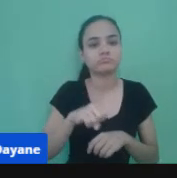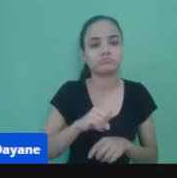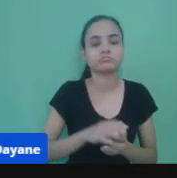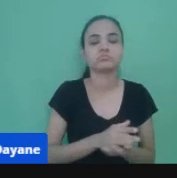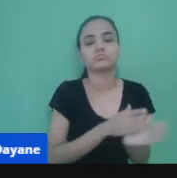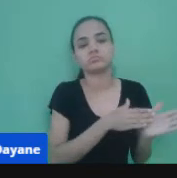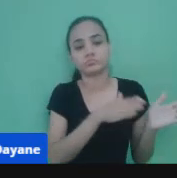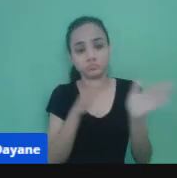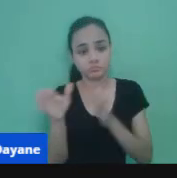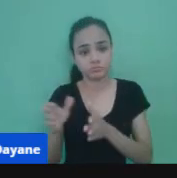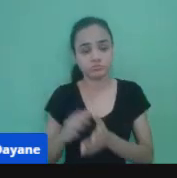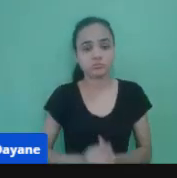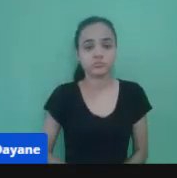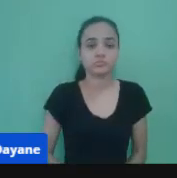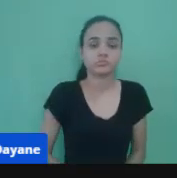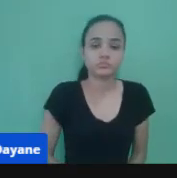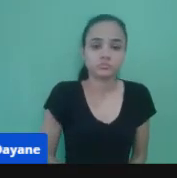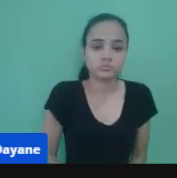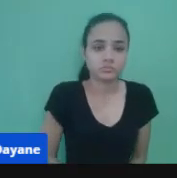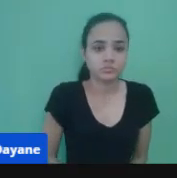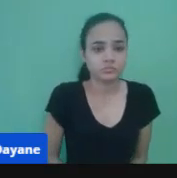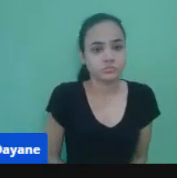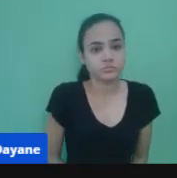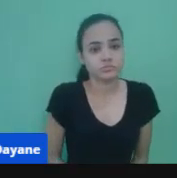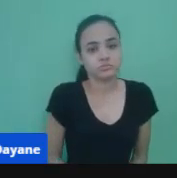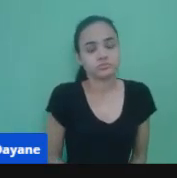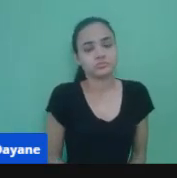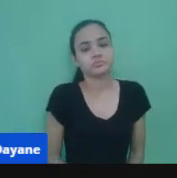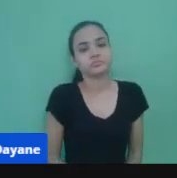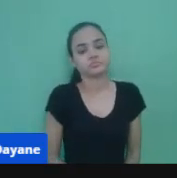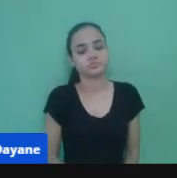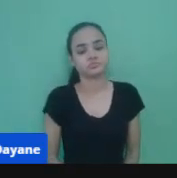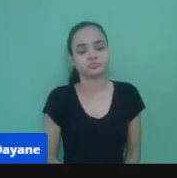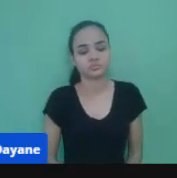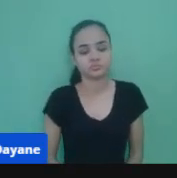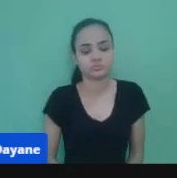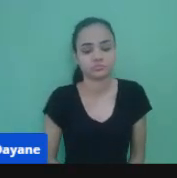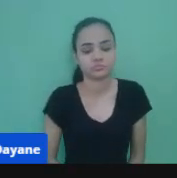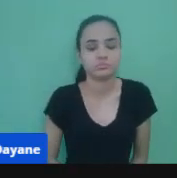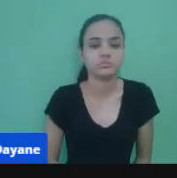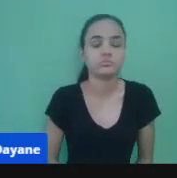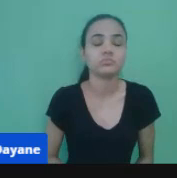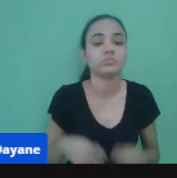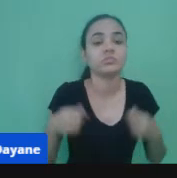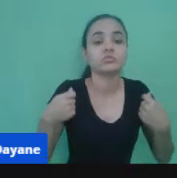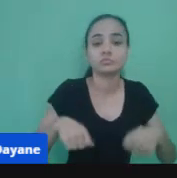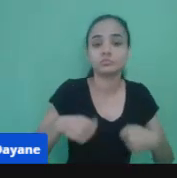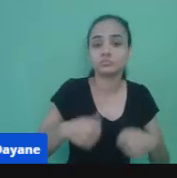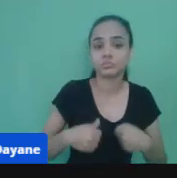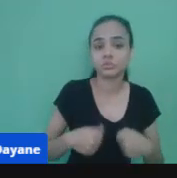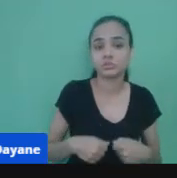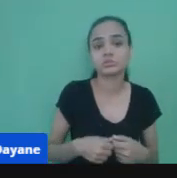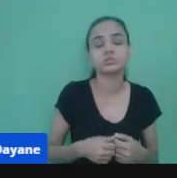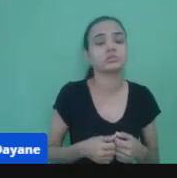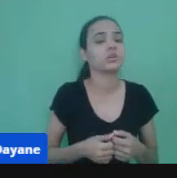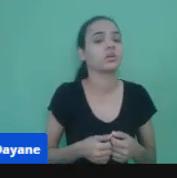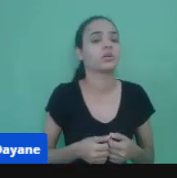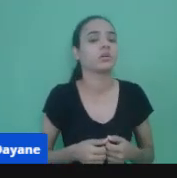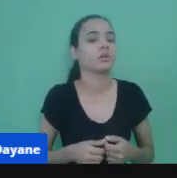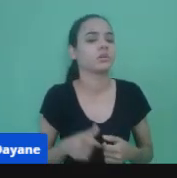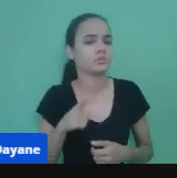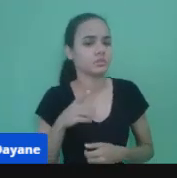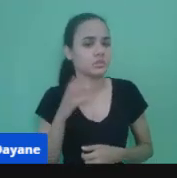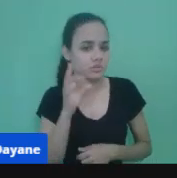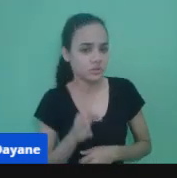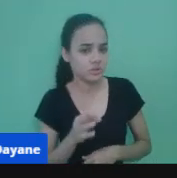Aí, a gente precisa então definir duas posições muito claras. Então, a primeira delas